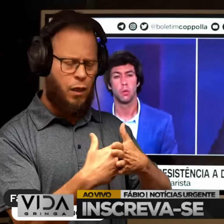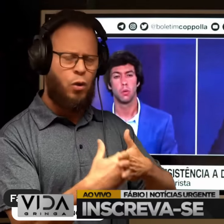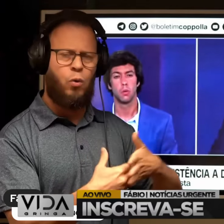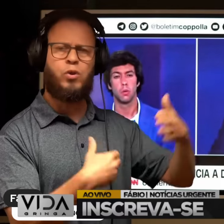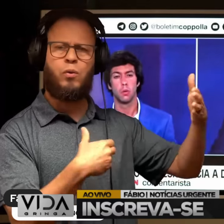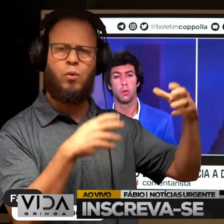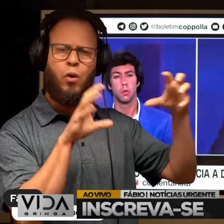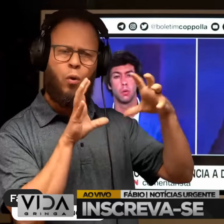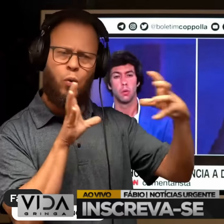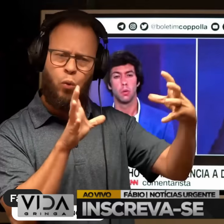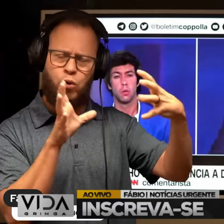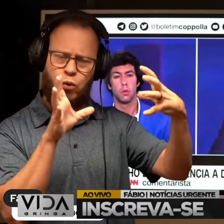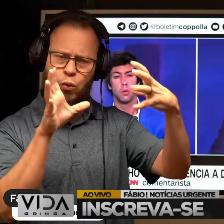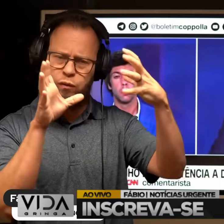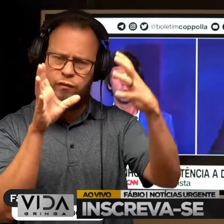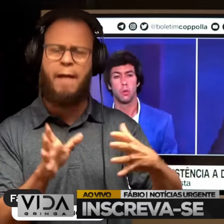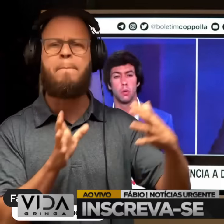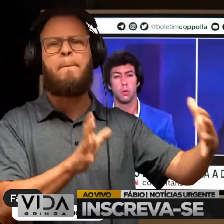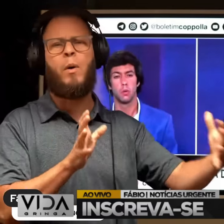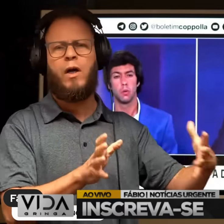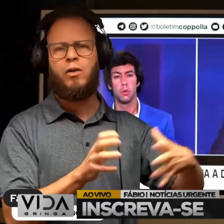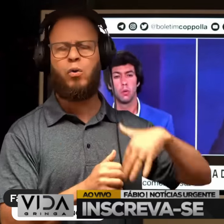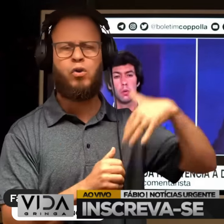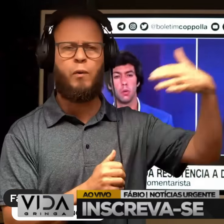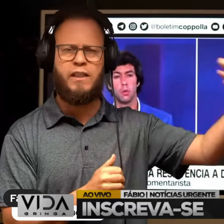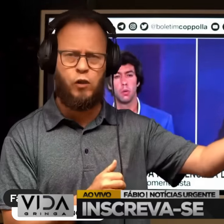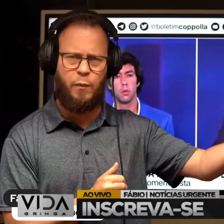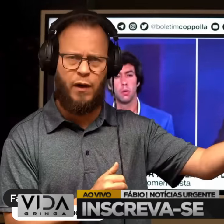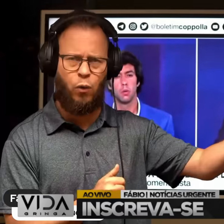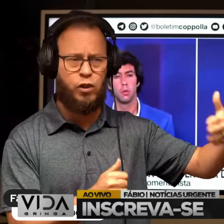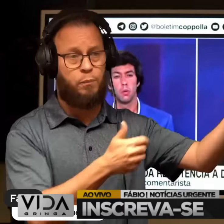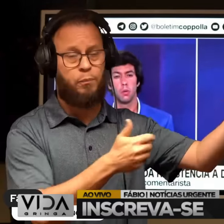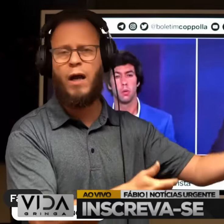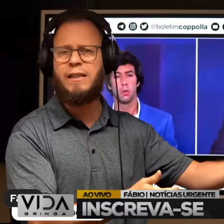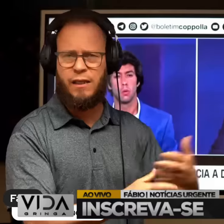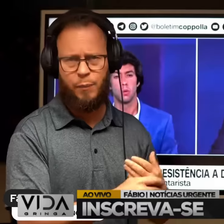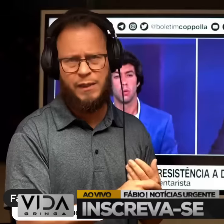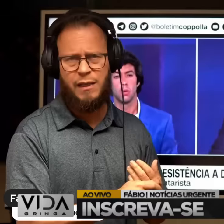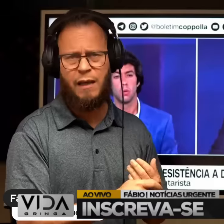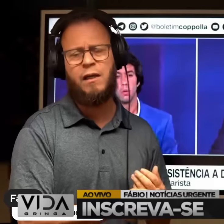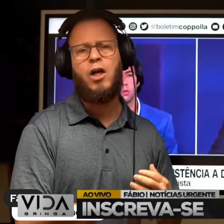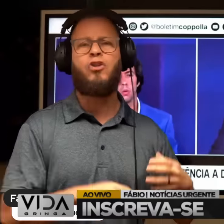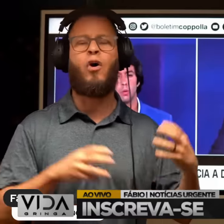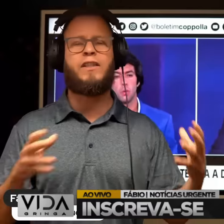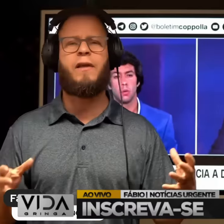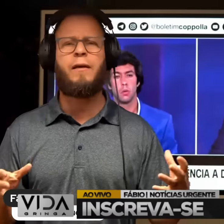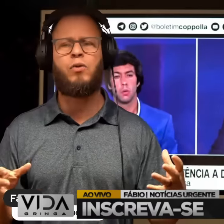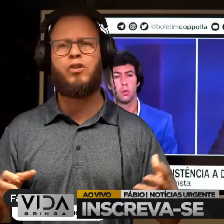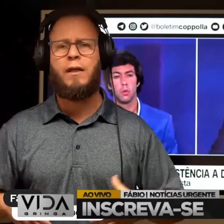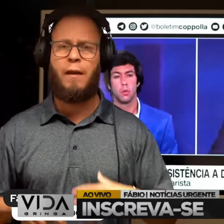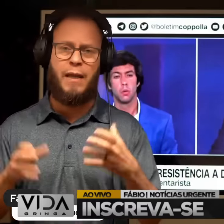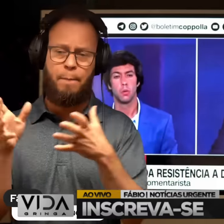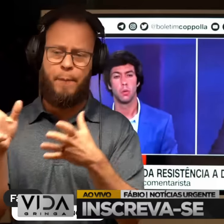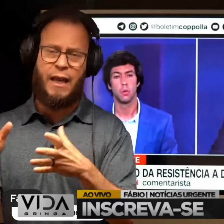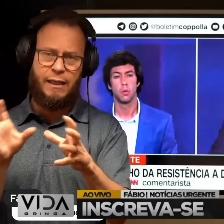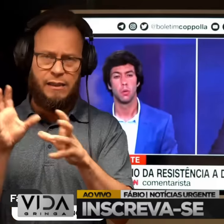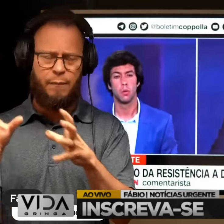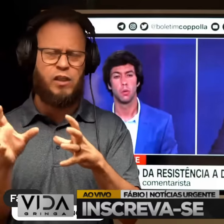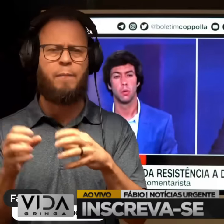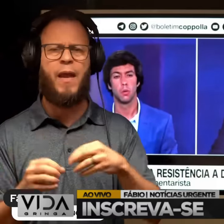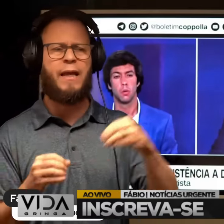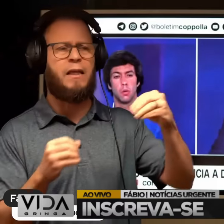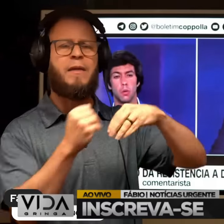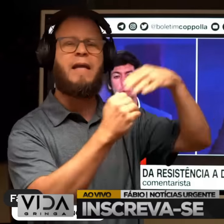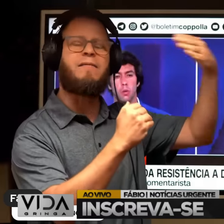limita o tempo do juiz da Suprema Corte, pode ser passada. Nós temos também a PEC, nessa